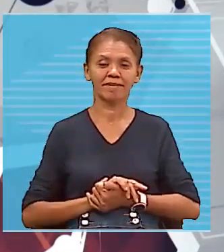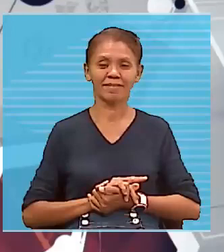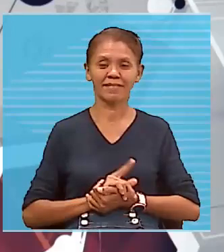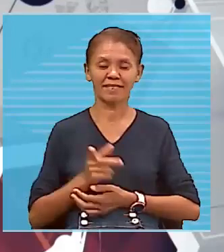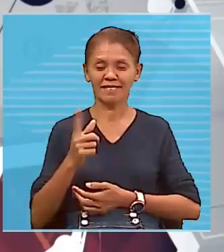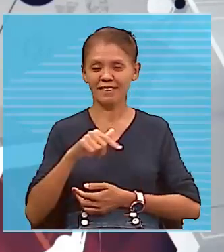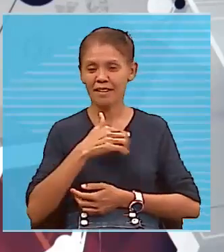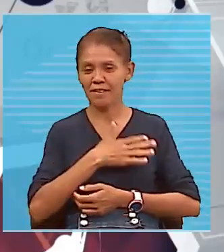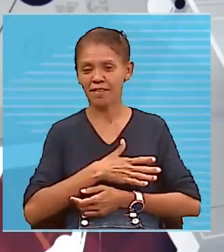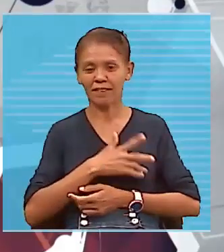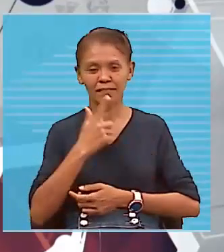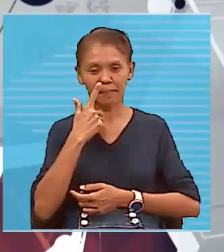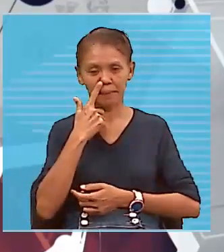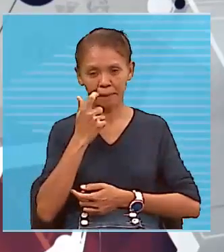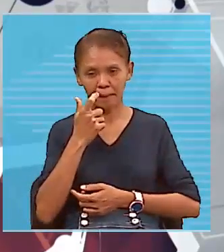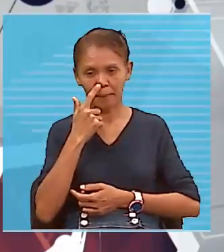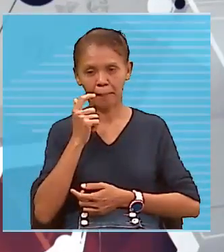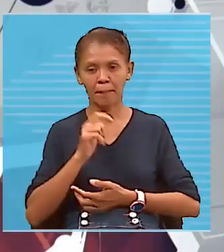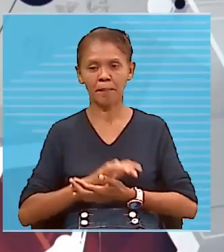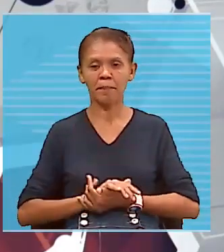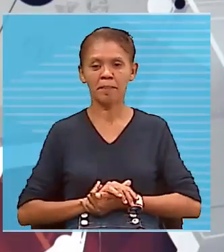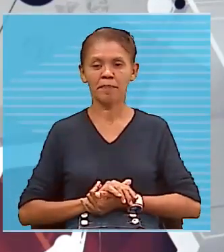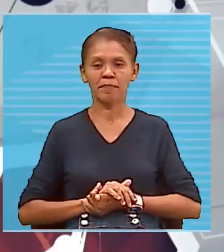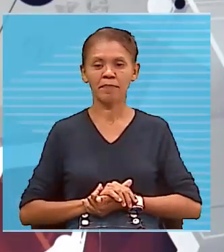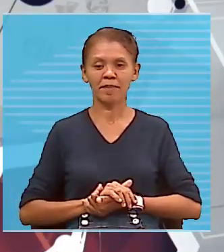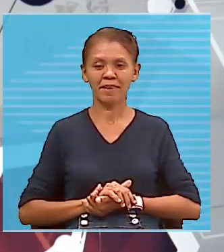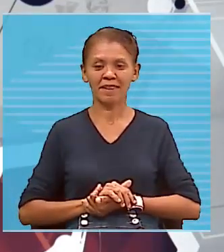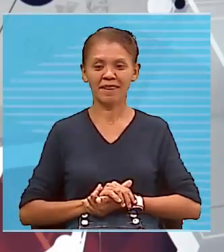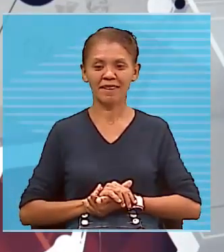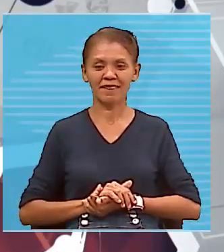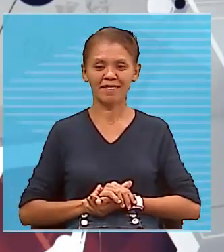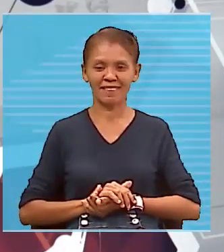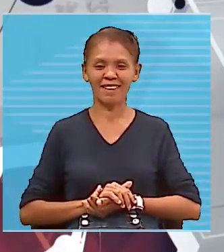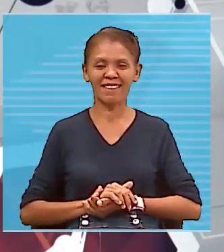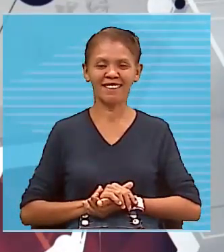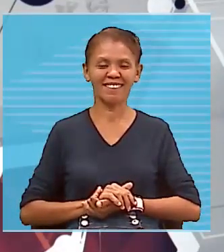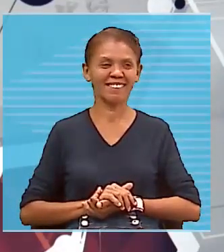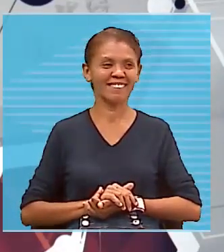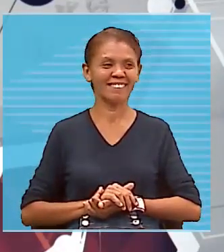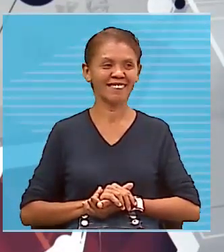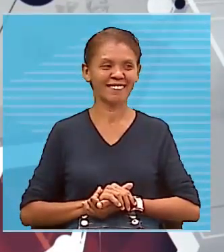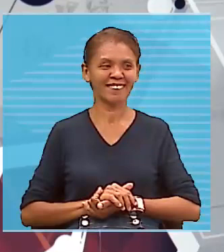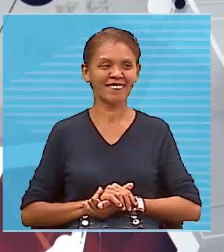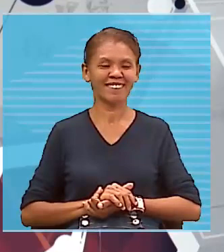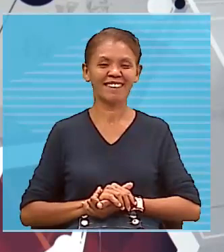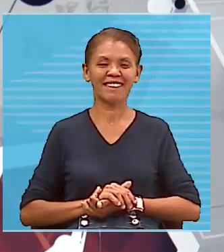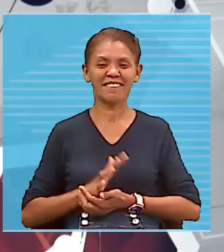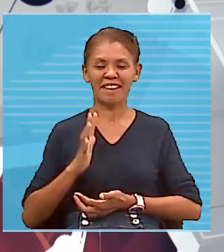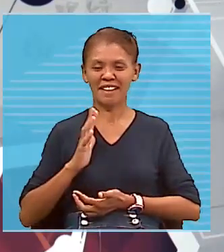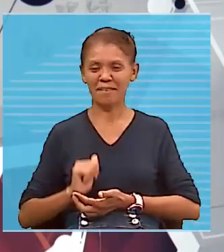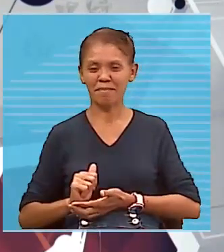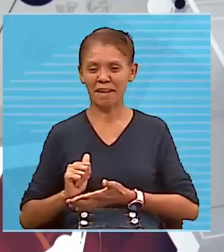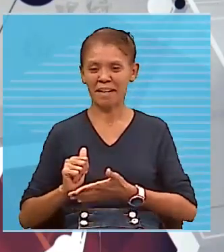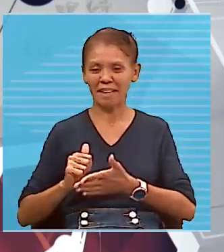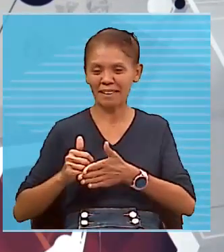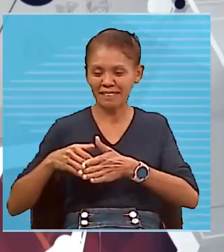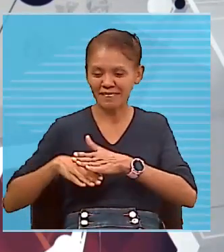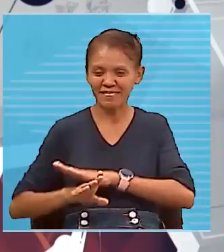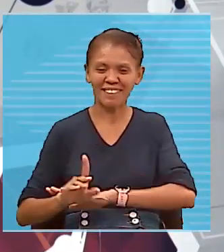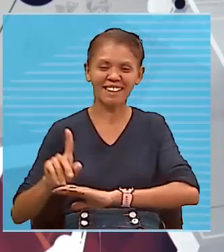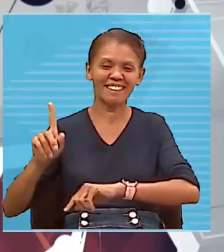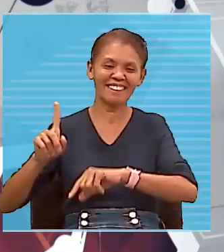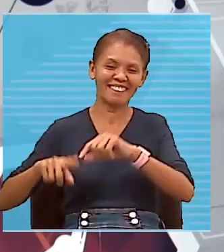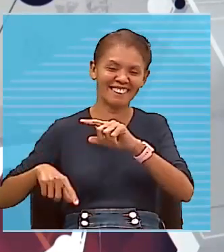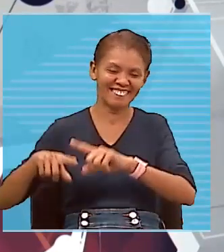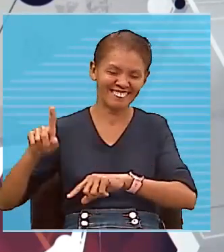tirando e botando embaixo das coisas. Quem nunca fez uma porqueira dessas? Me conta aí, hein? A Raquel chega e